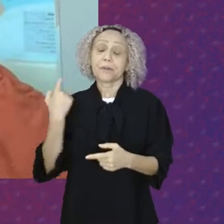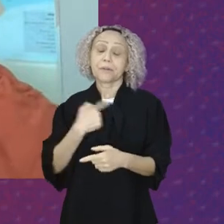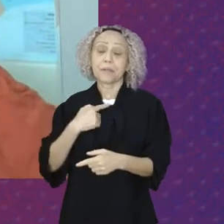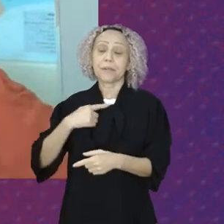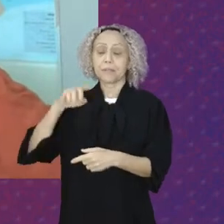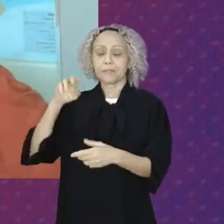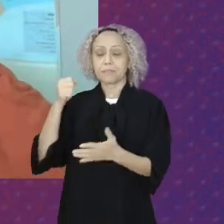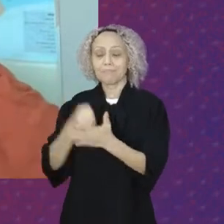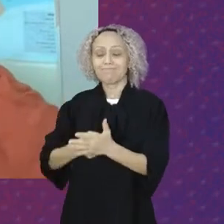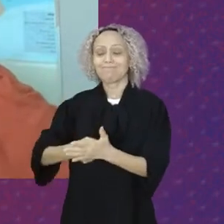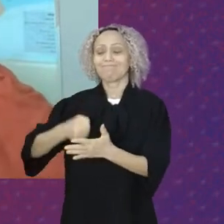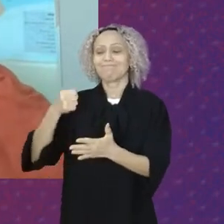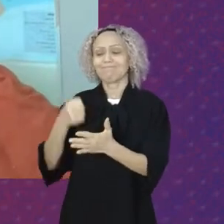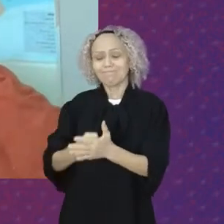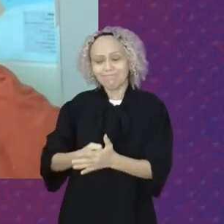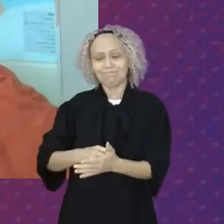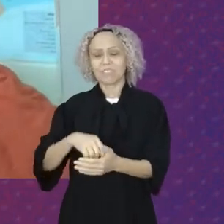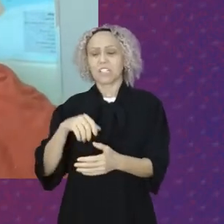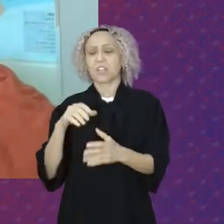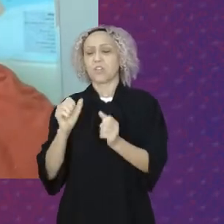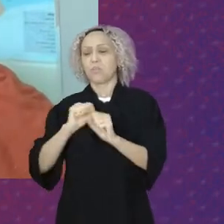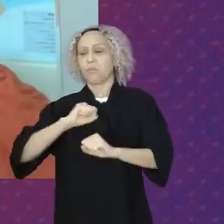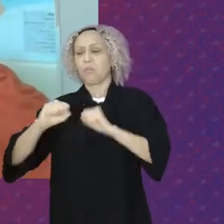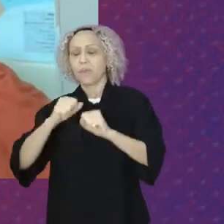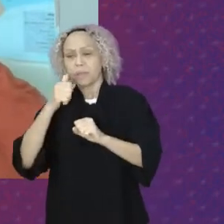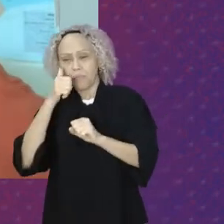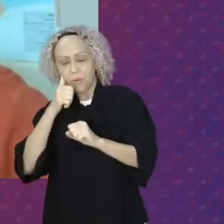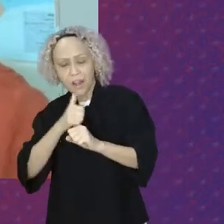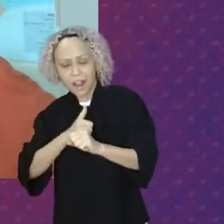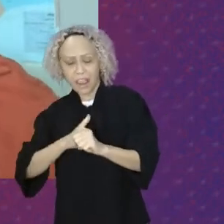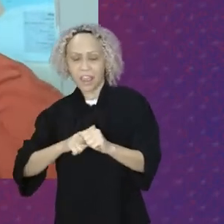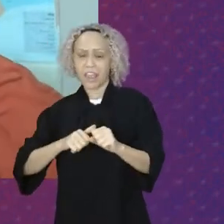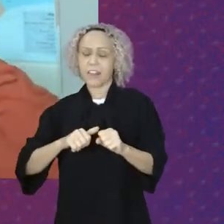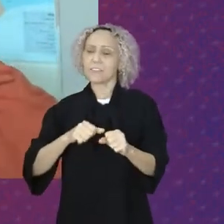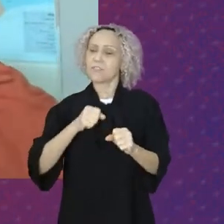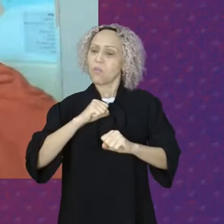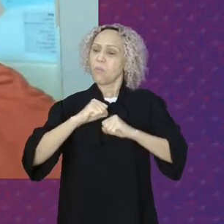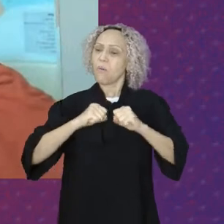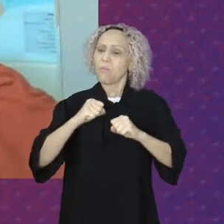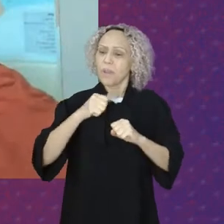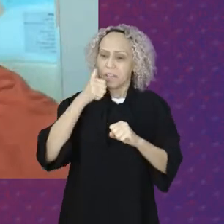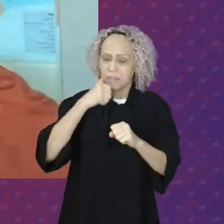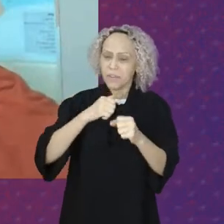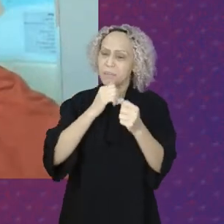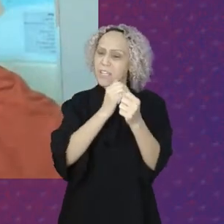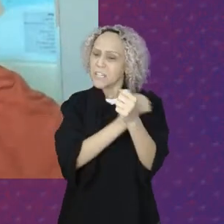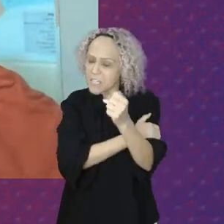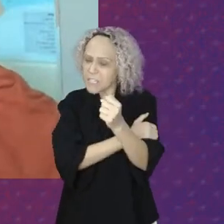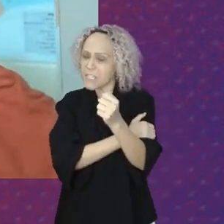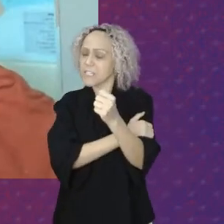do movimento de mulheres, movimento feminista, garantindo inclusive através